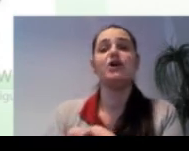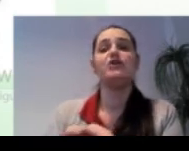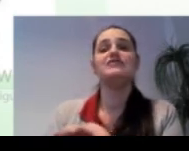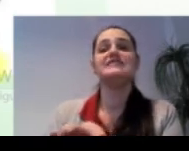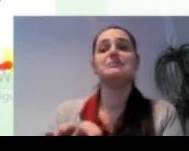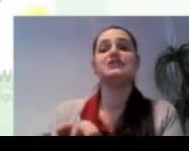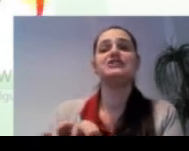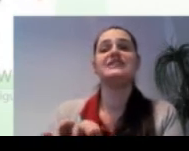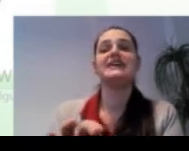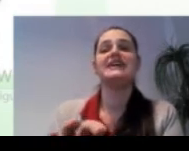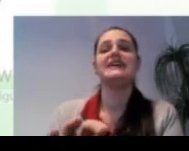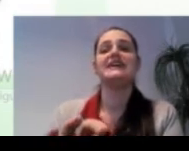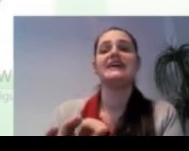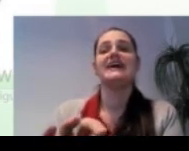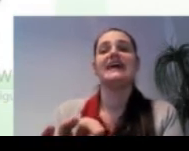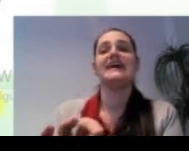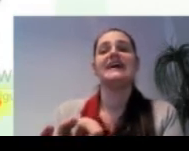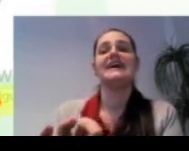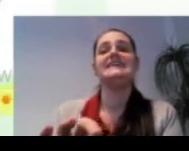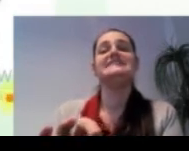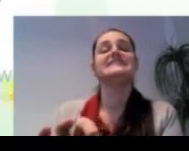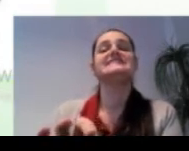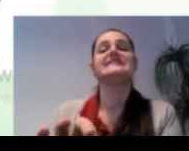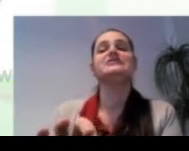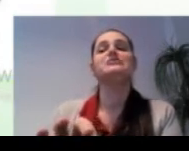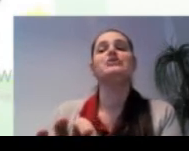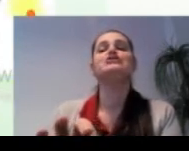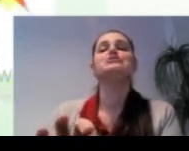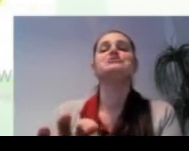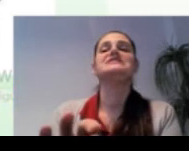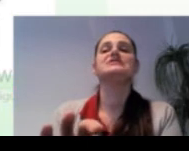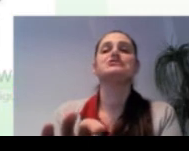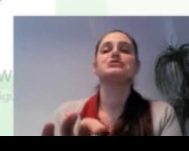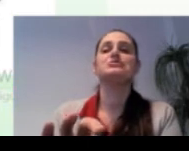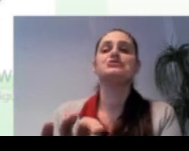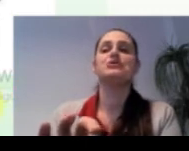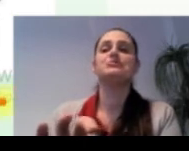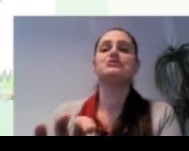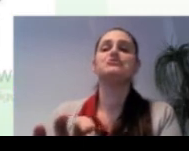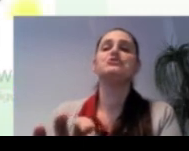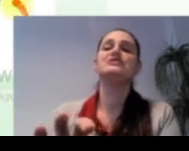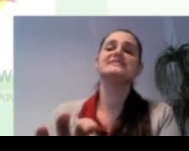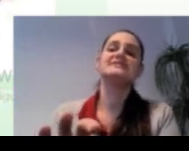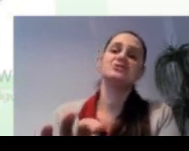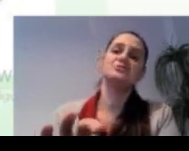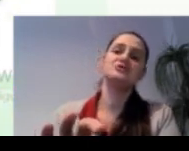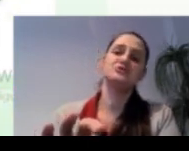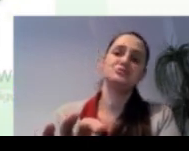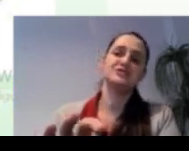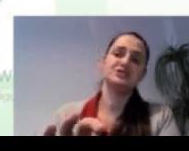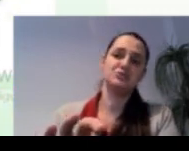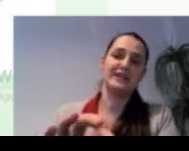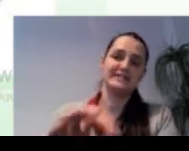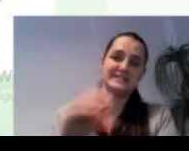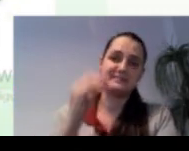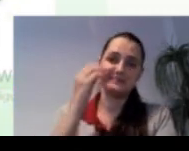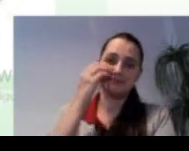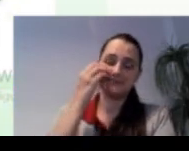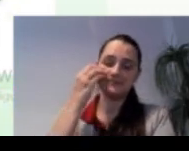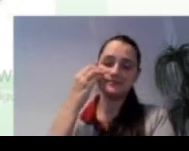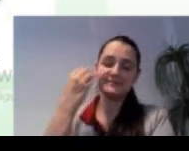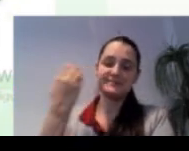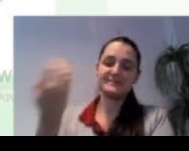sexuais, ou você pode ter inserção ou diminuição de cromossomos nos cromossomos